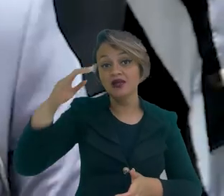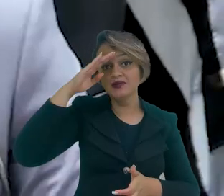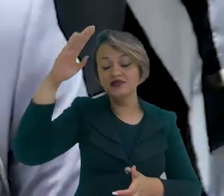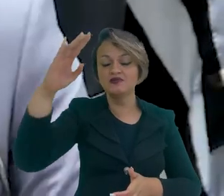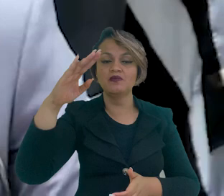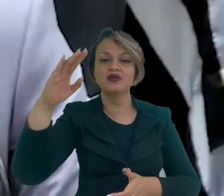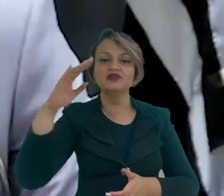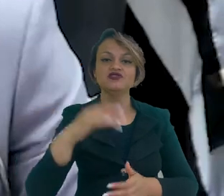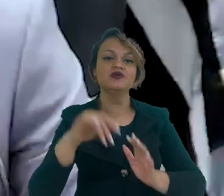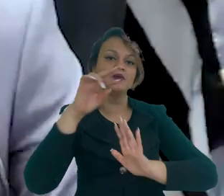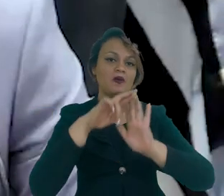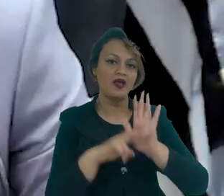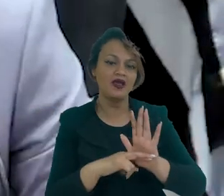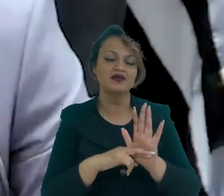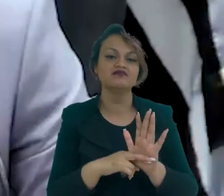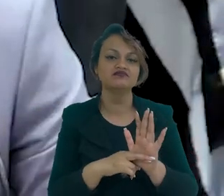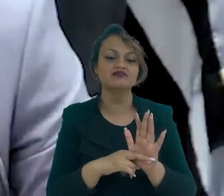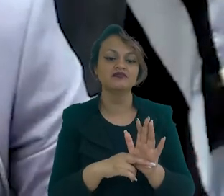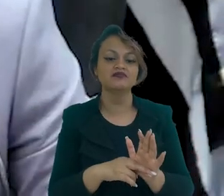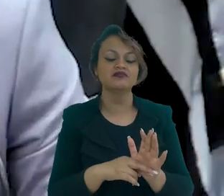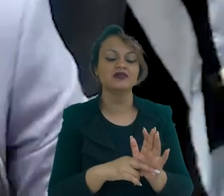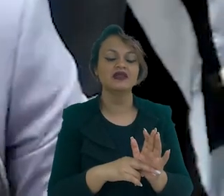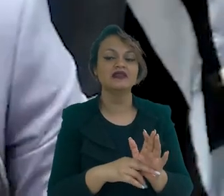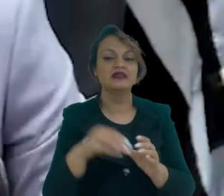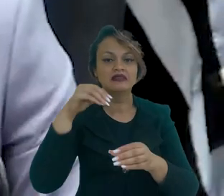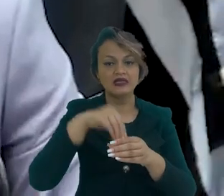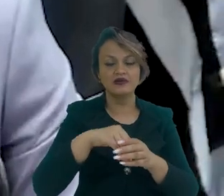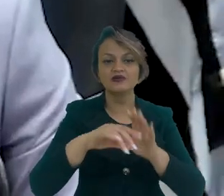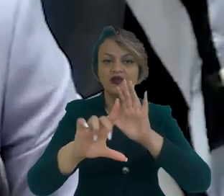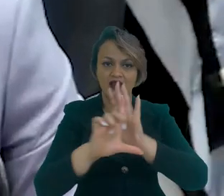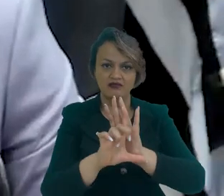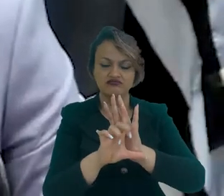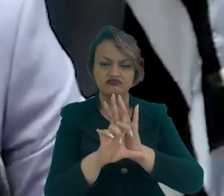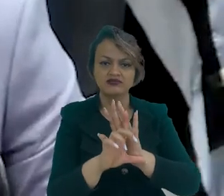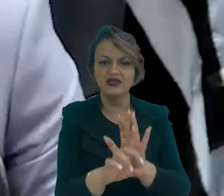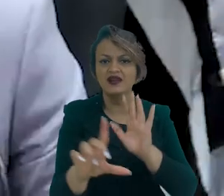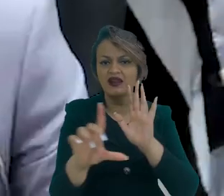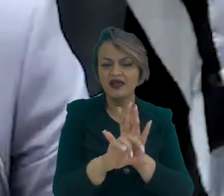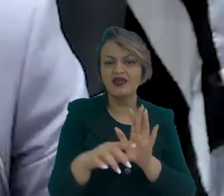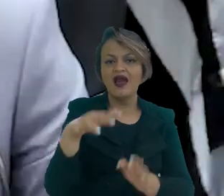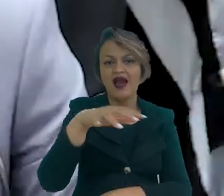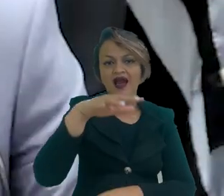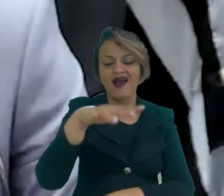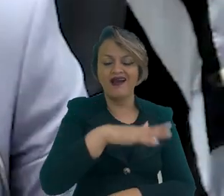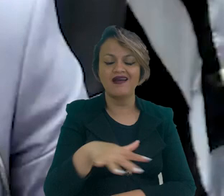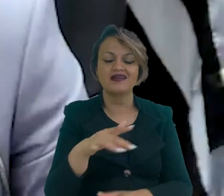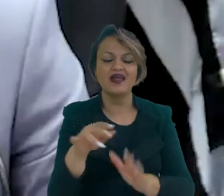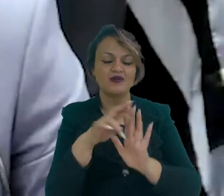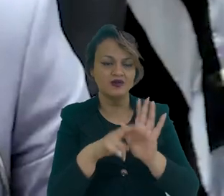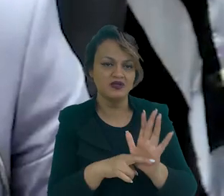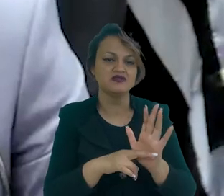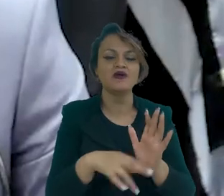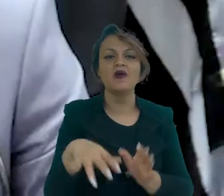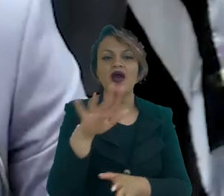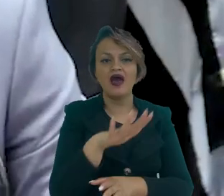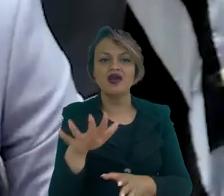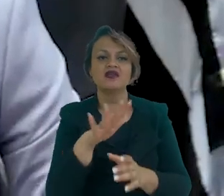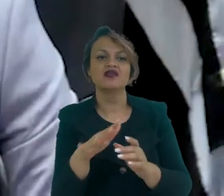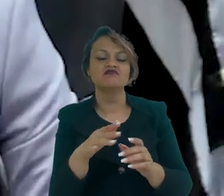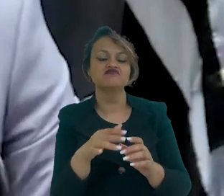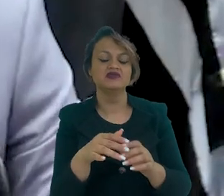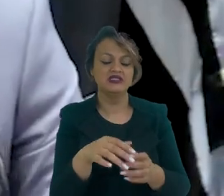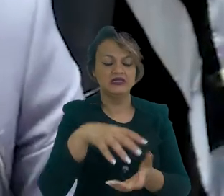dos setores econômicos principalmente por regras infralegais e não digo aqui apenas